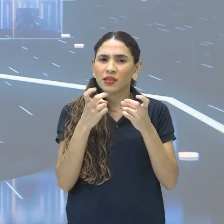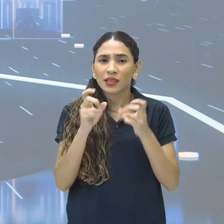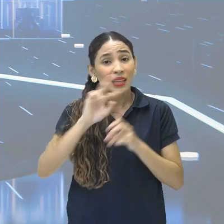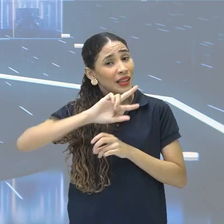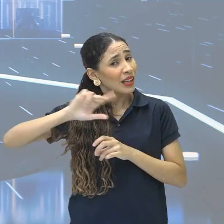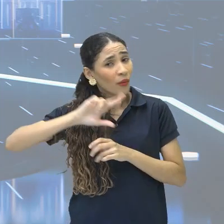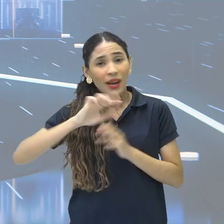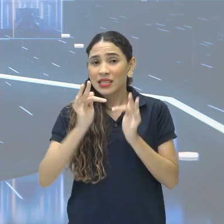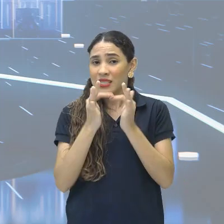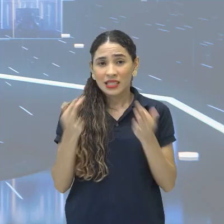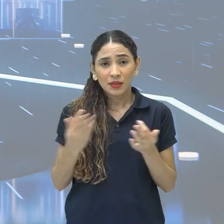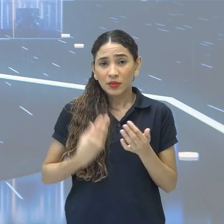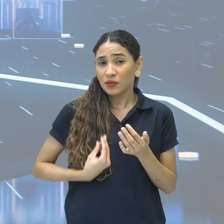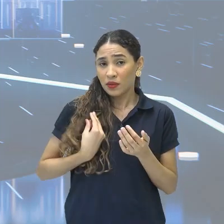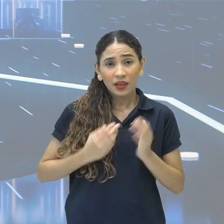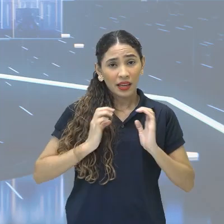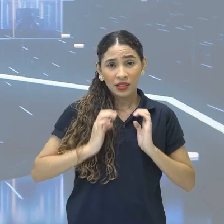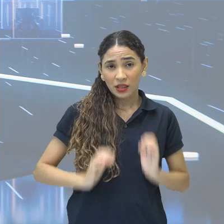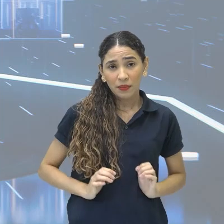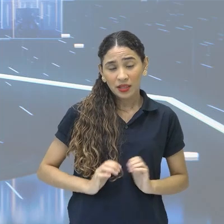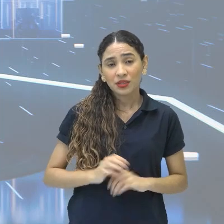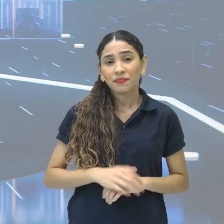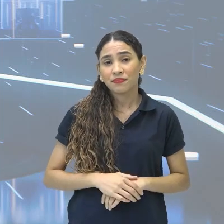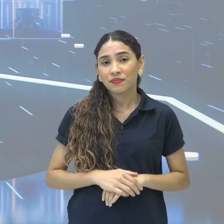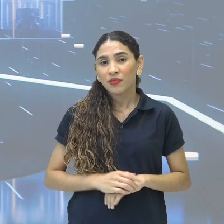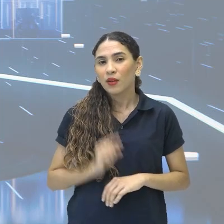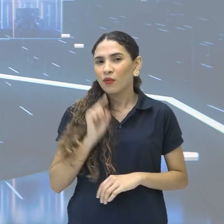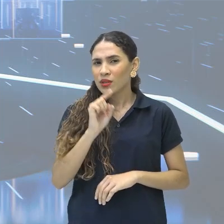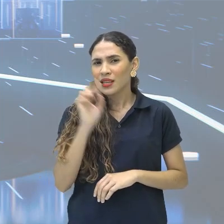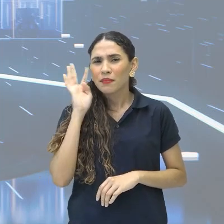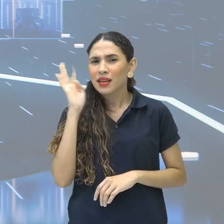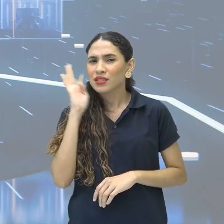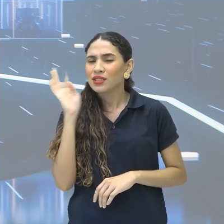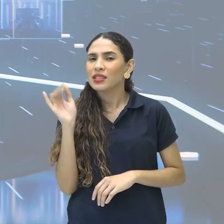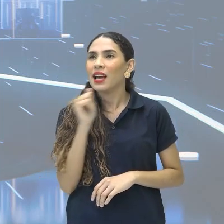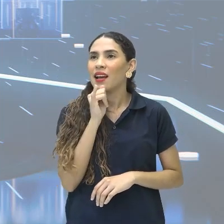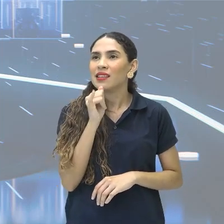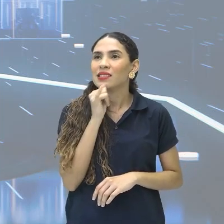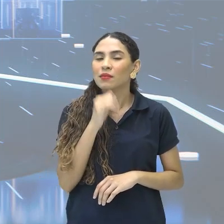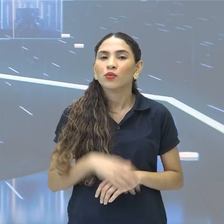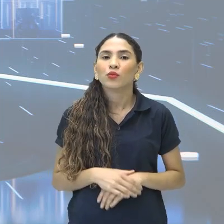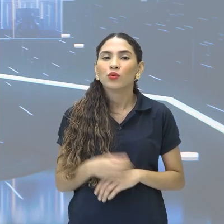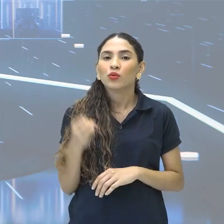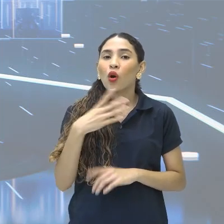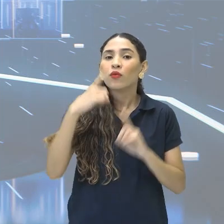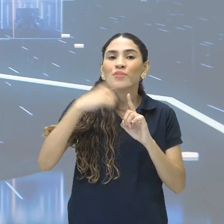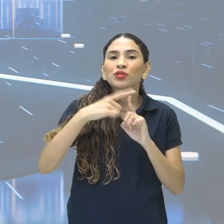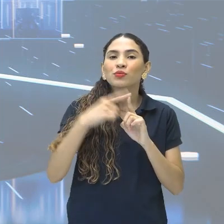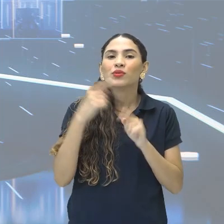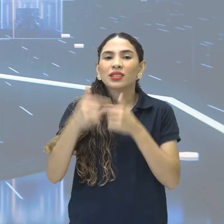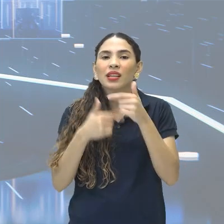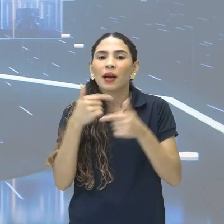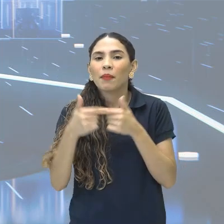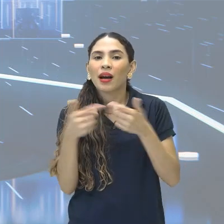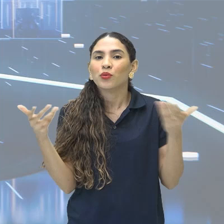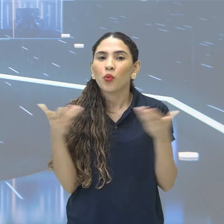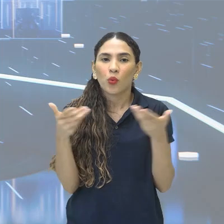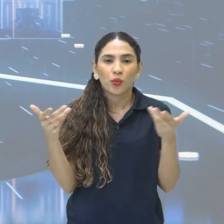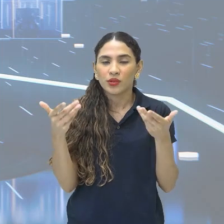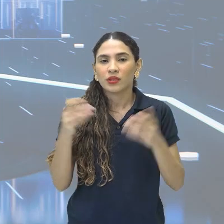simples assim, viver eticamente, né? Vocês imaginem então agora nas novas formas de trabalho que surgem por